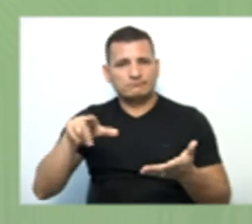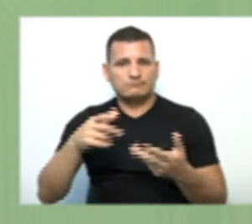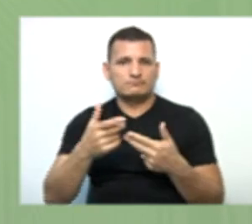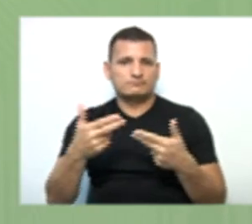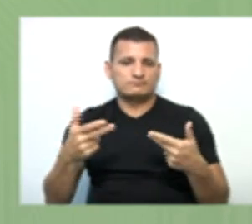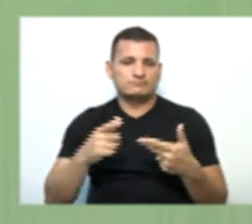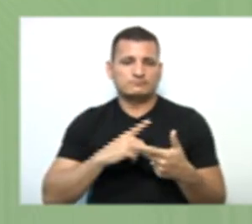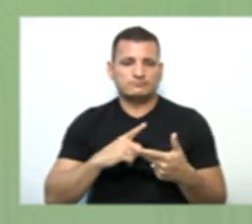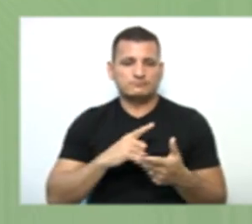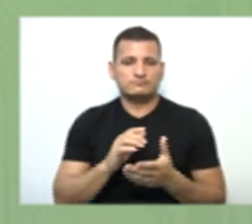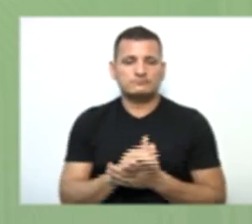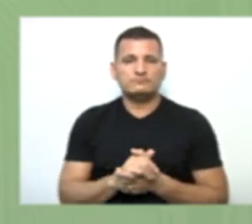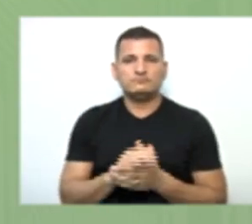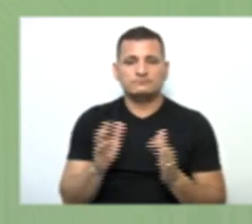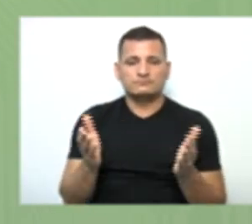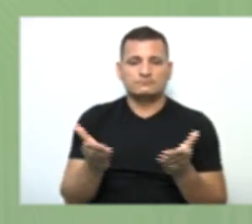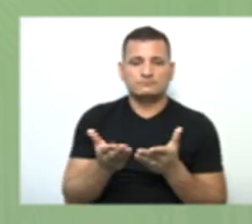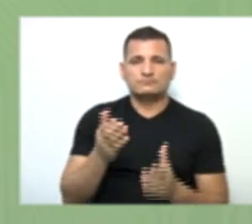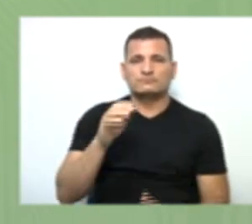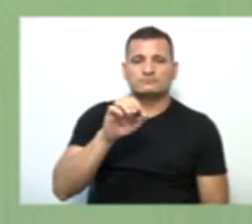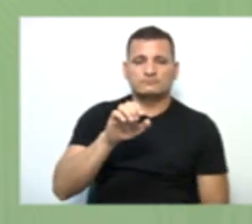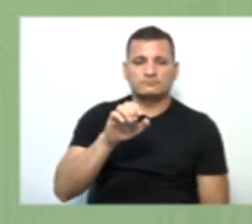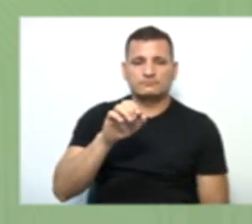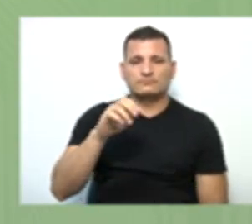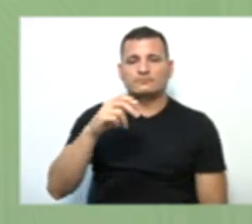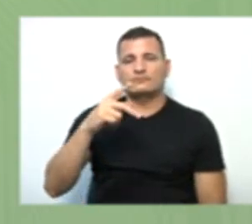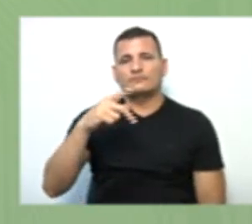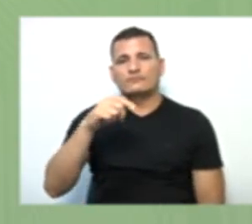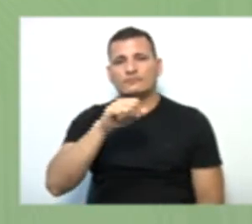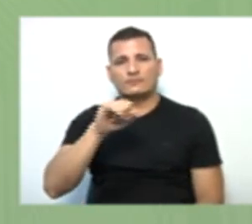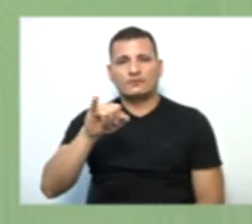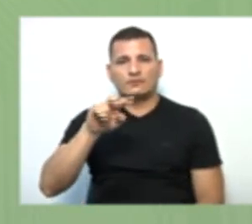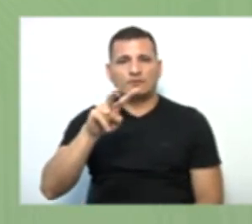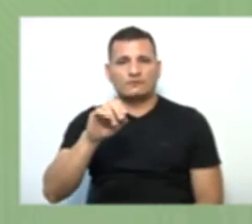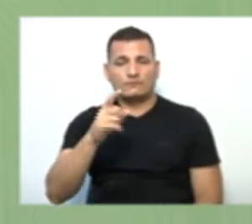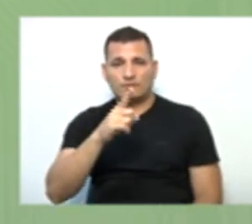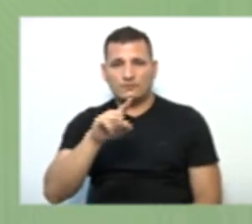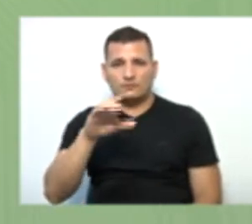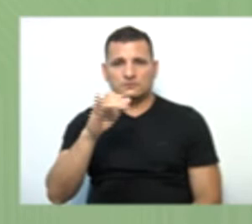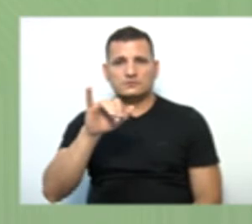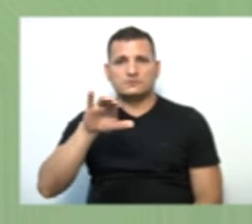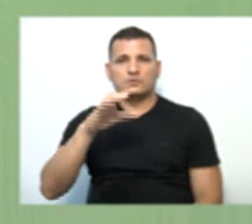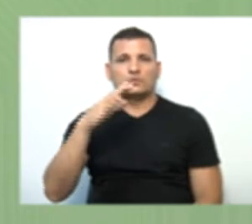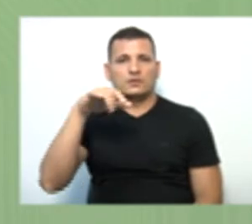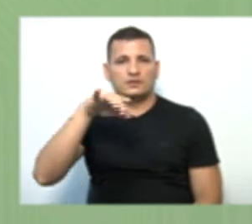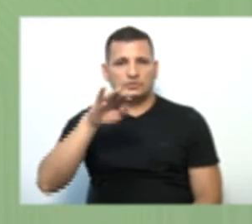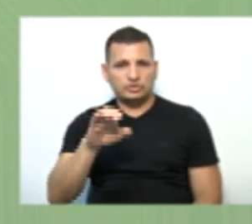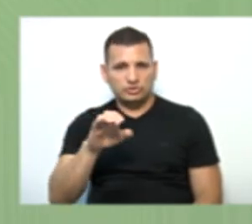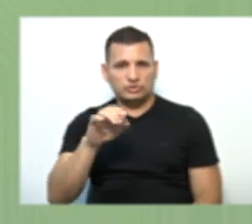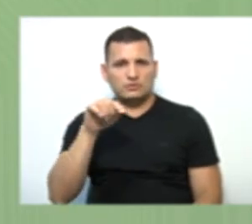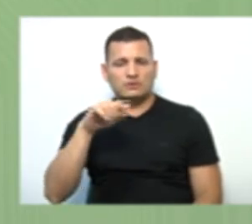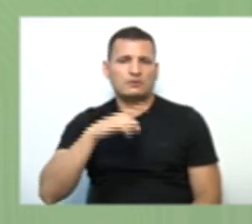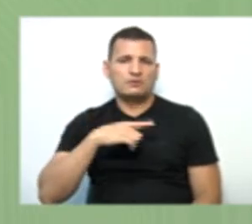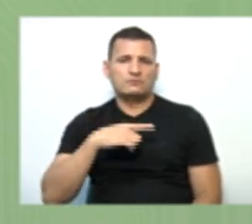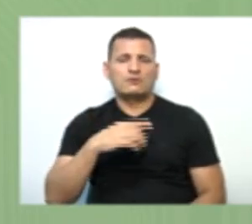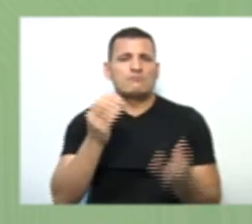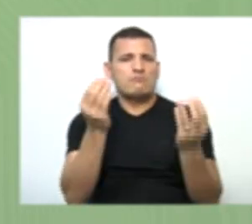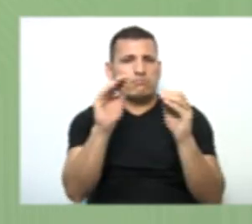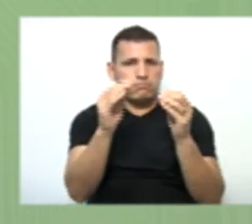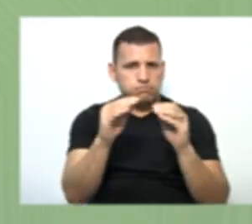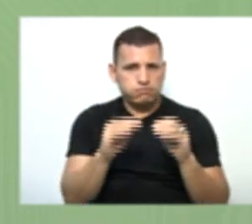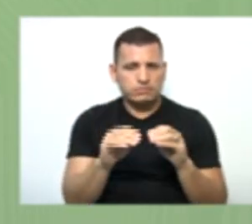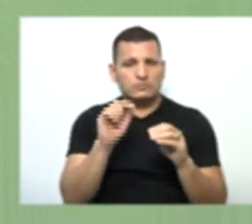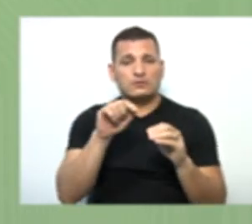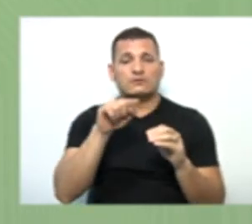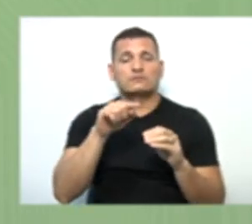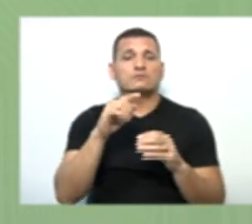cooperativa. Vamos lá, letra E. No passivo não circulante, agrupa-se as contas de dívida, cujo pagamento será